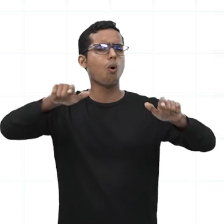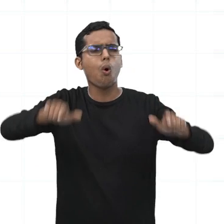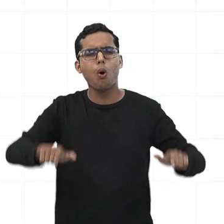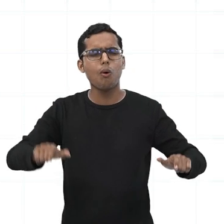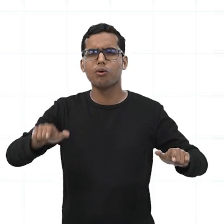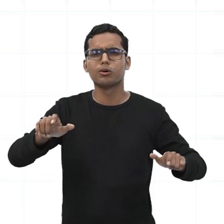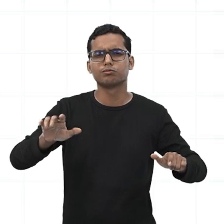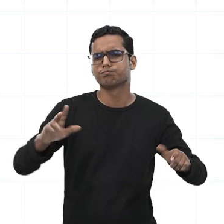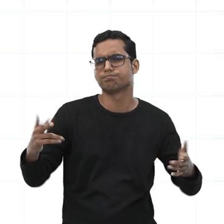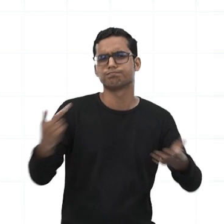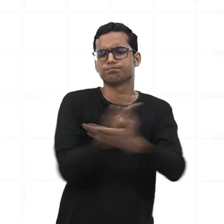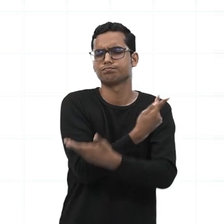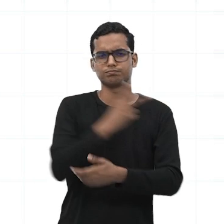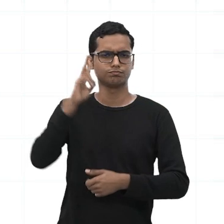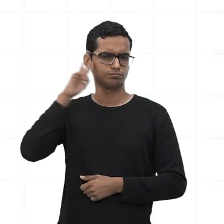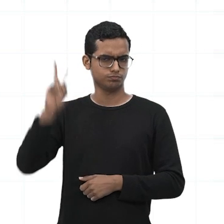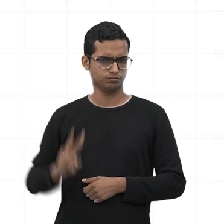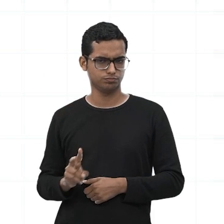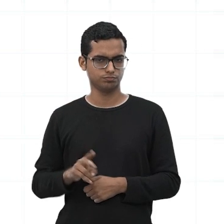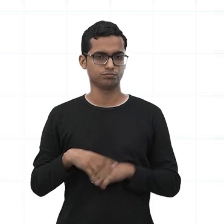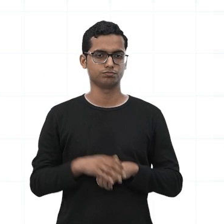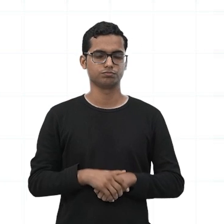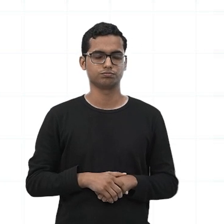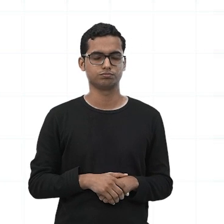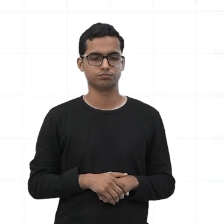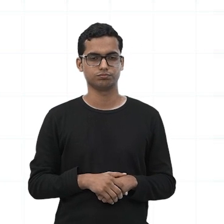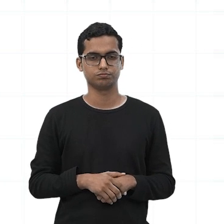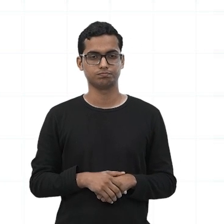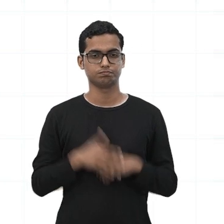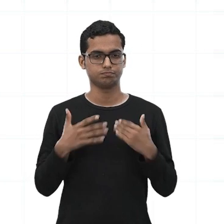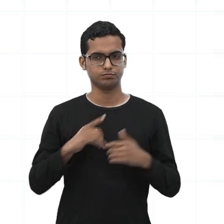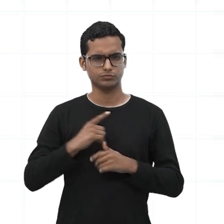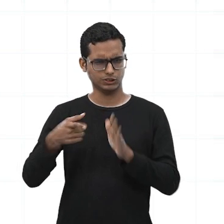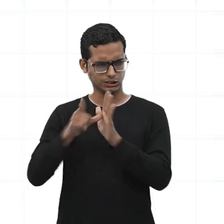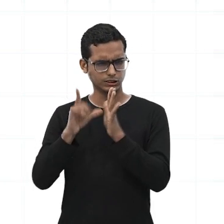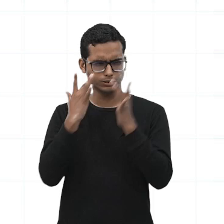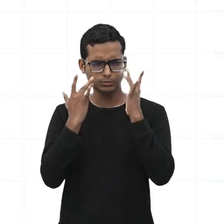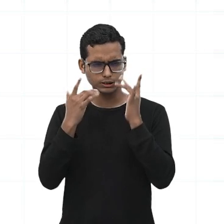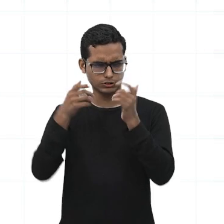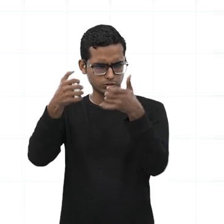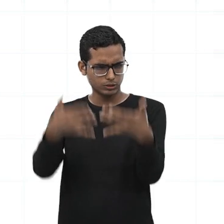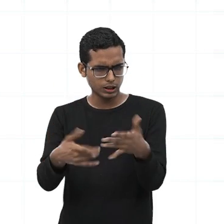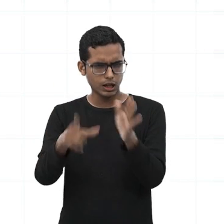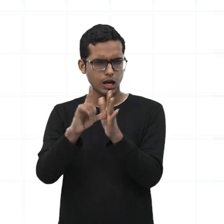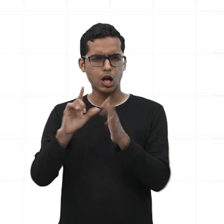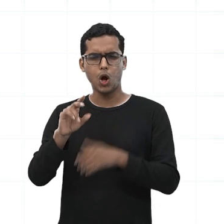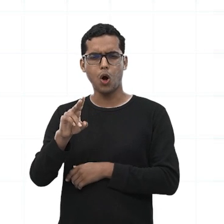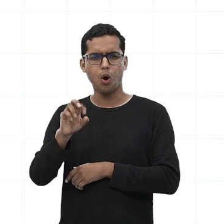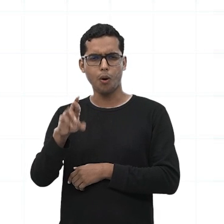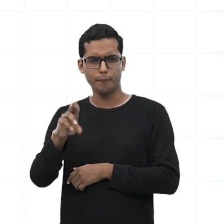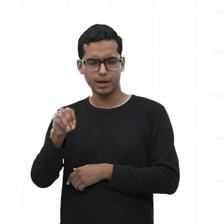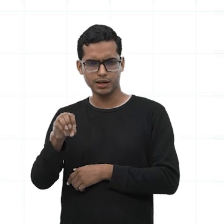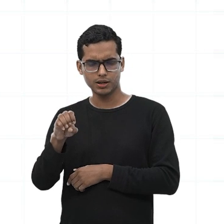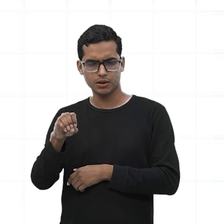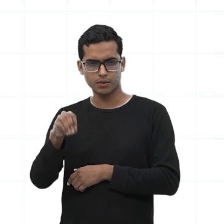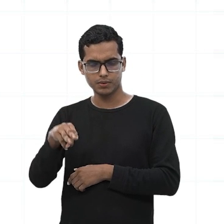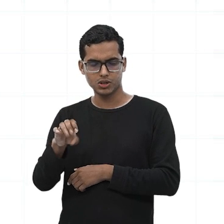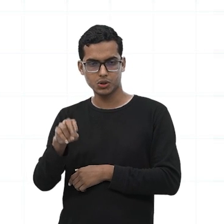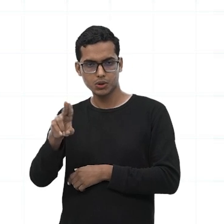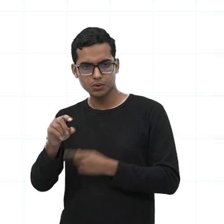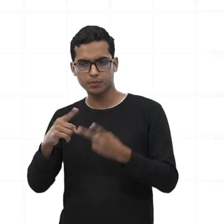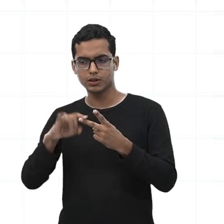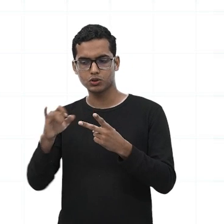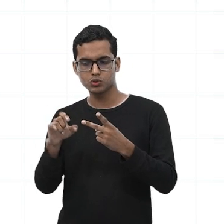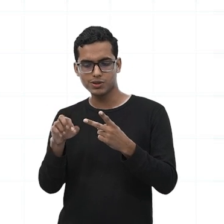aconteceu essa história. Então, por exemplo, lá no Romeu e Julieta foi lá na Idade Média, mas também pode ser uma